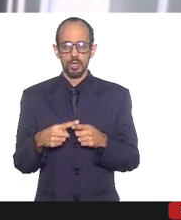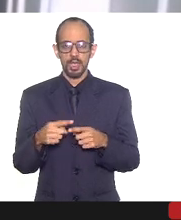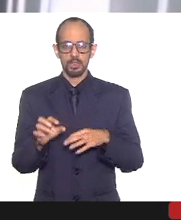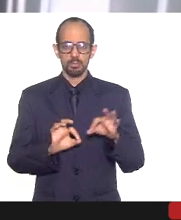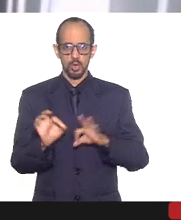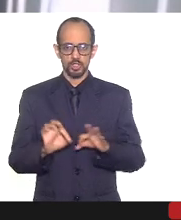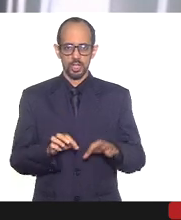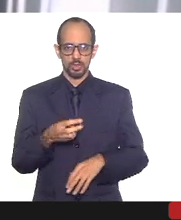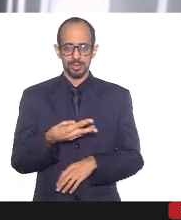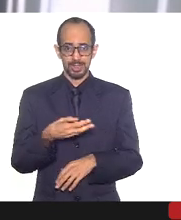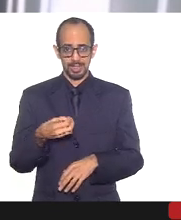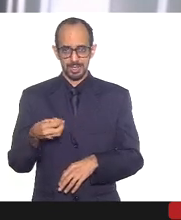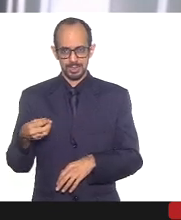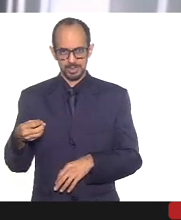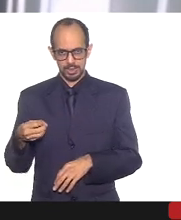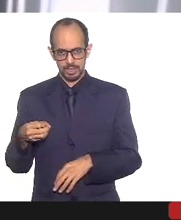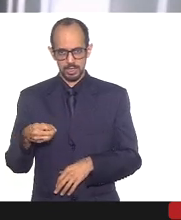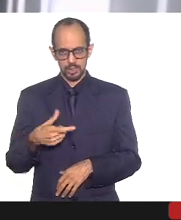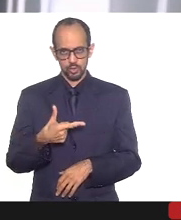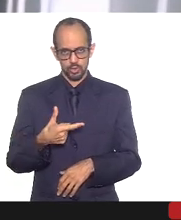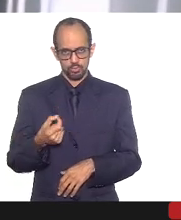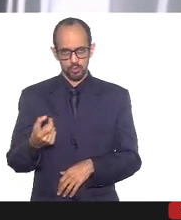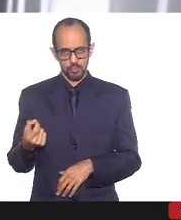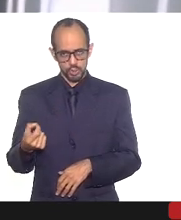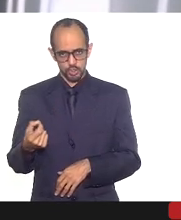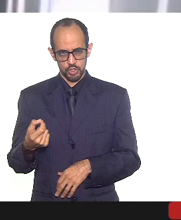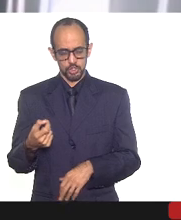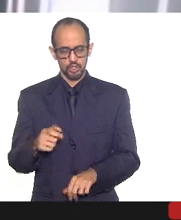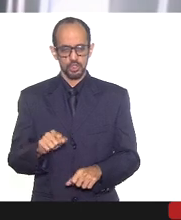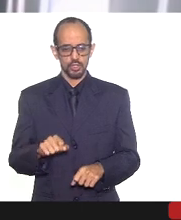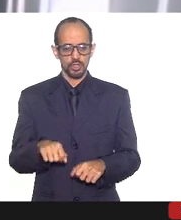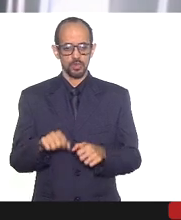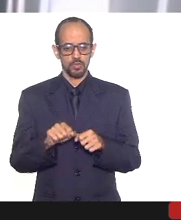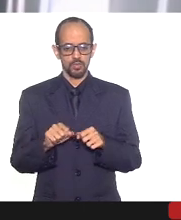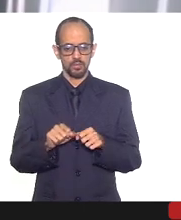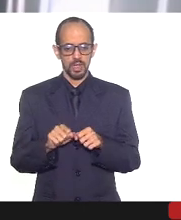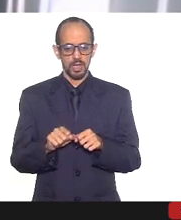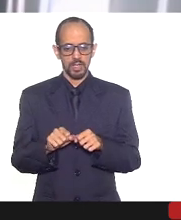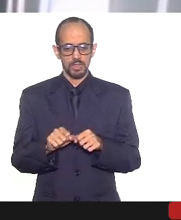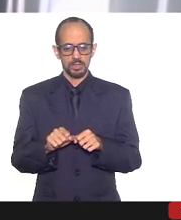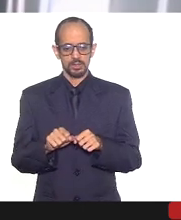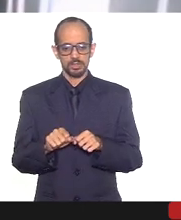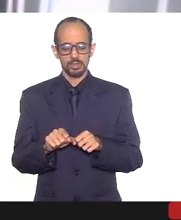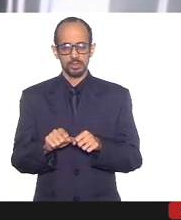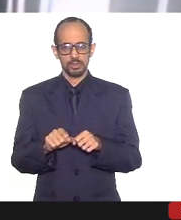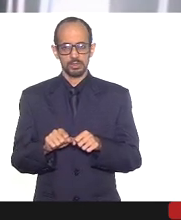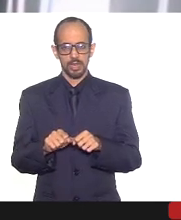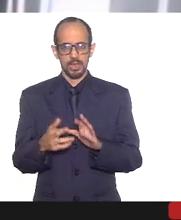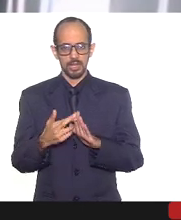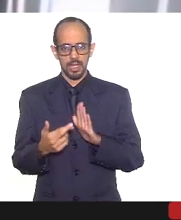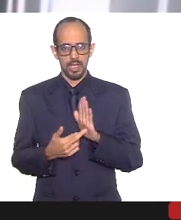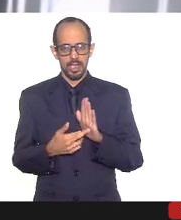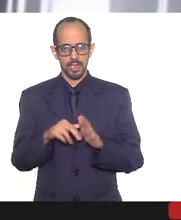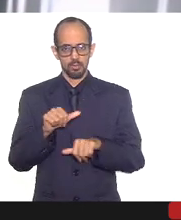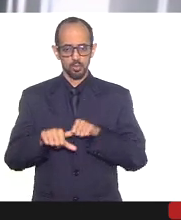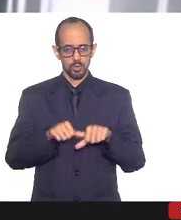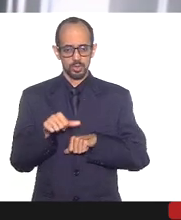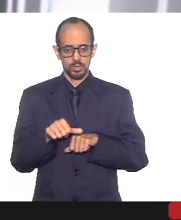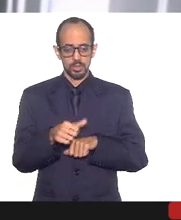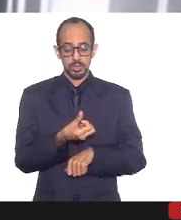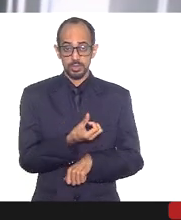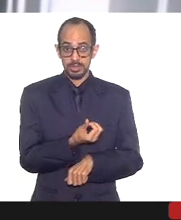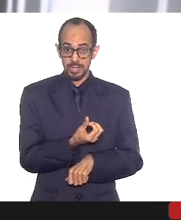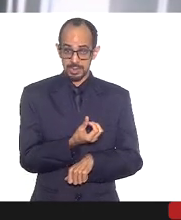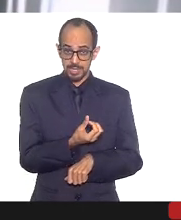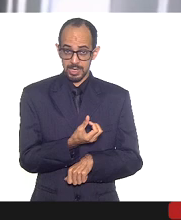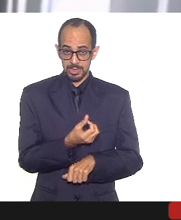o 3030 de 2020, esse que disciplina essa mudança na carga horária de 16 para 30